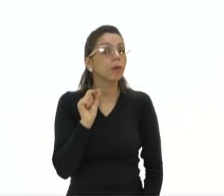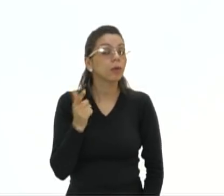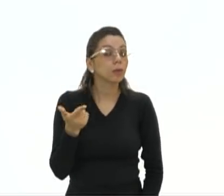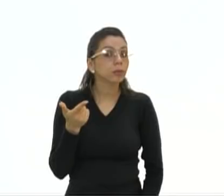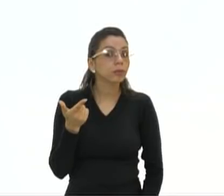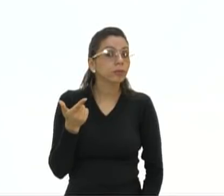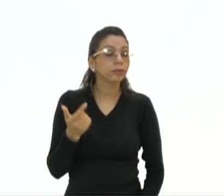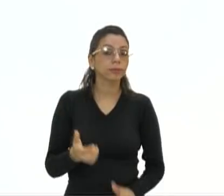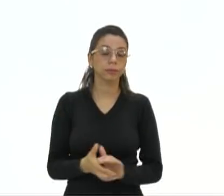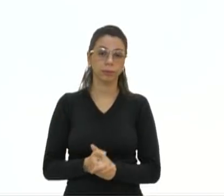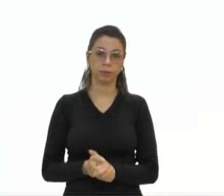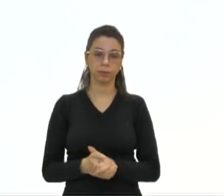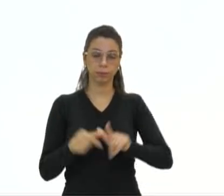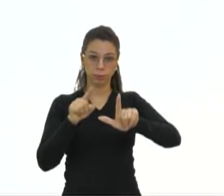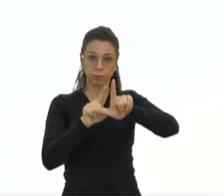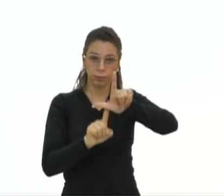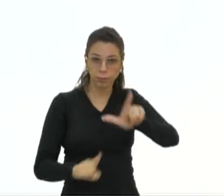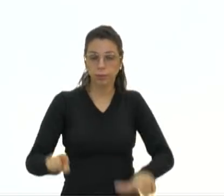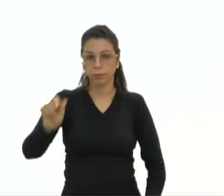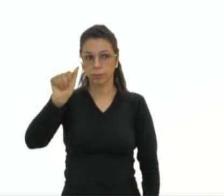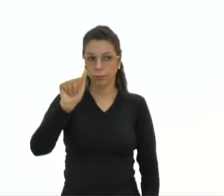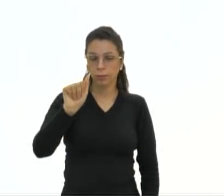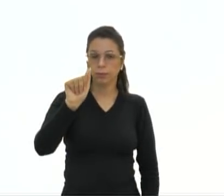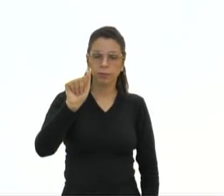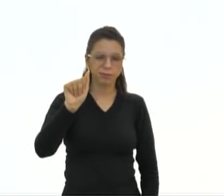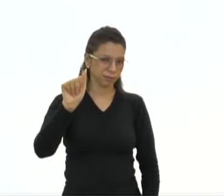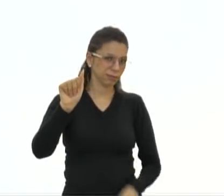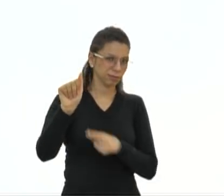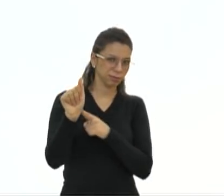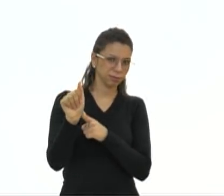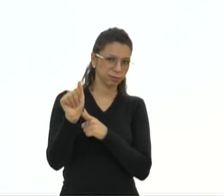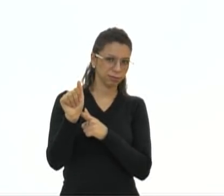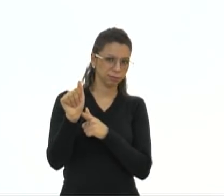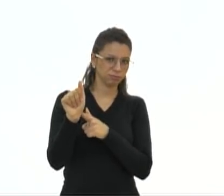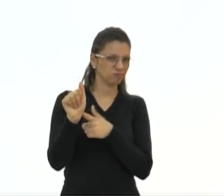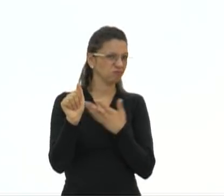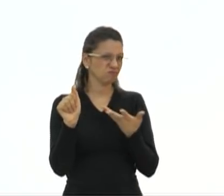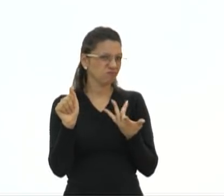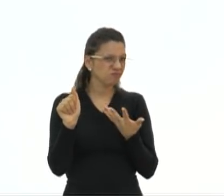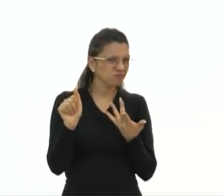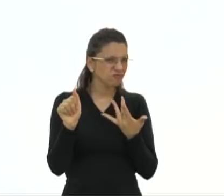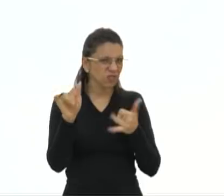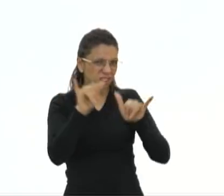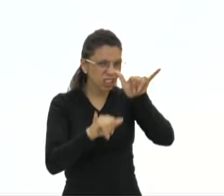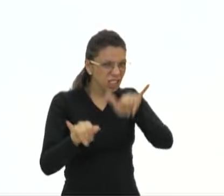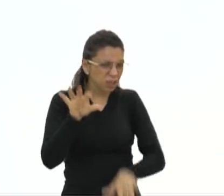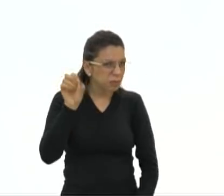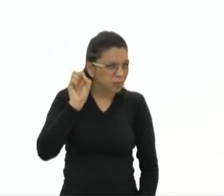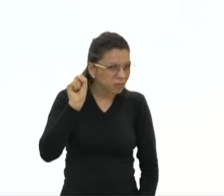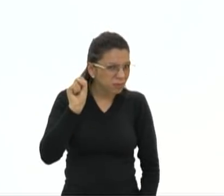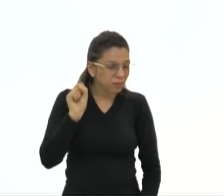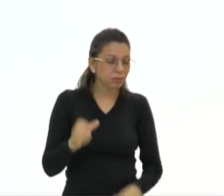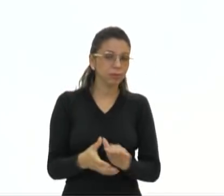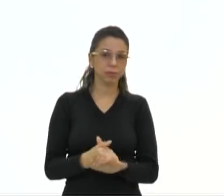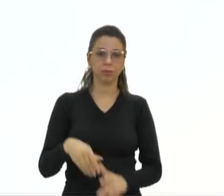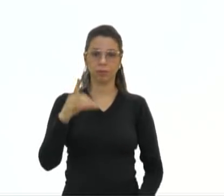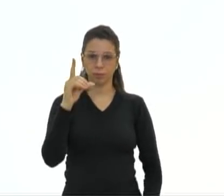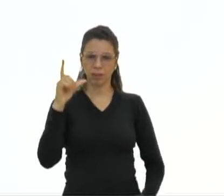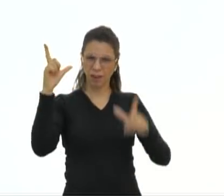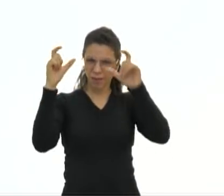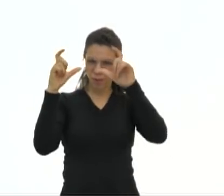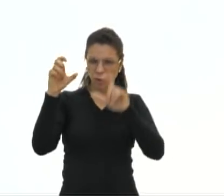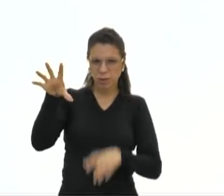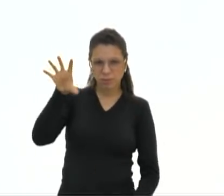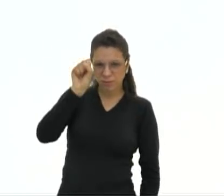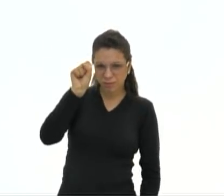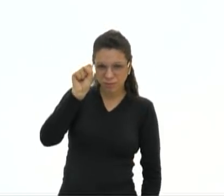por qual tipo? Letra A. Será que na orelha nós temos quimiorreceptores? Letra B.